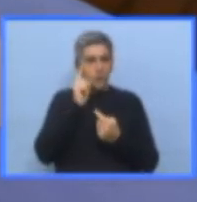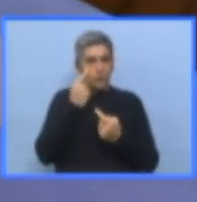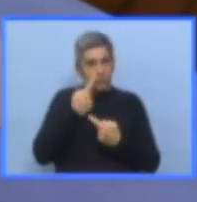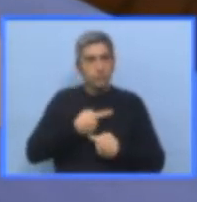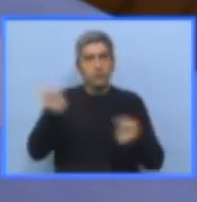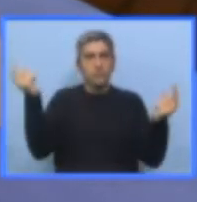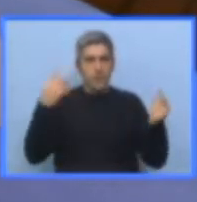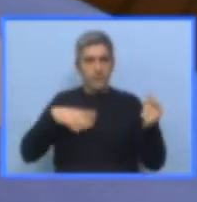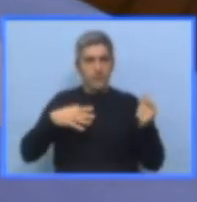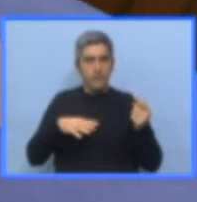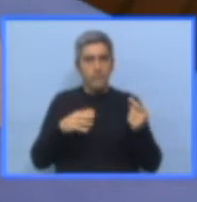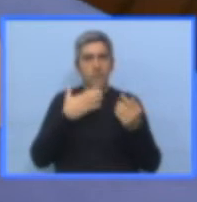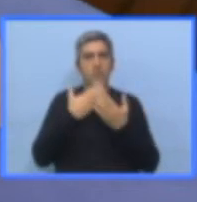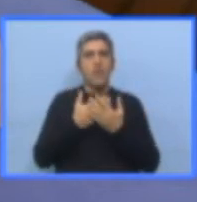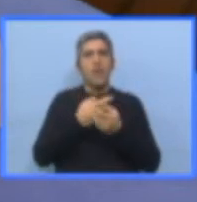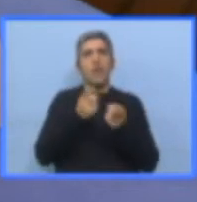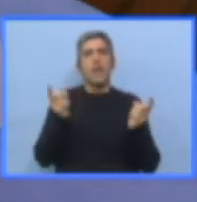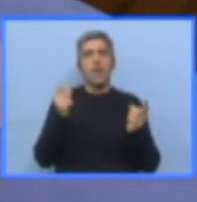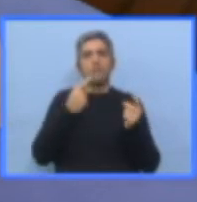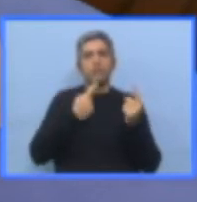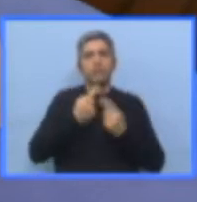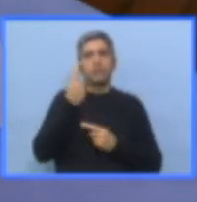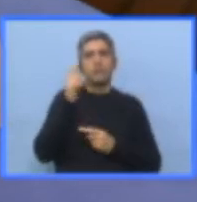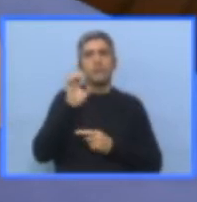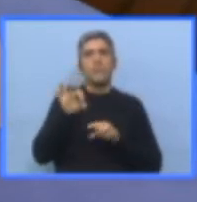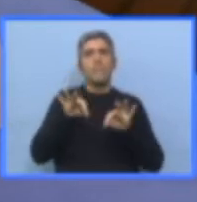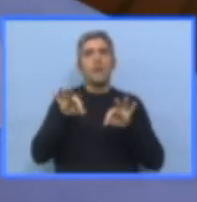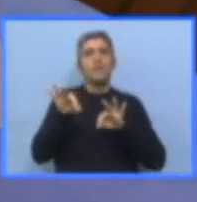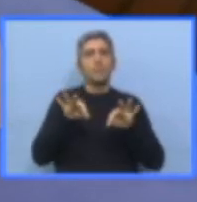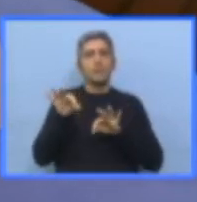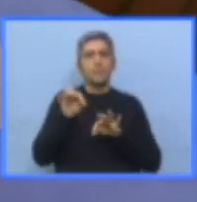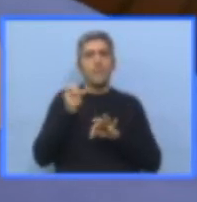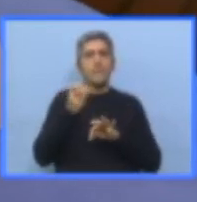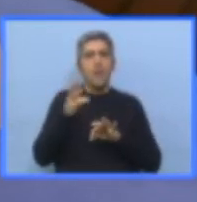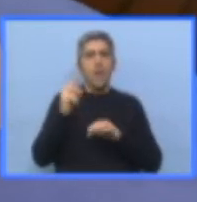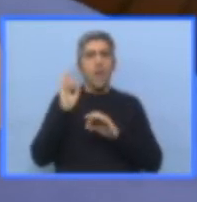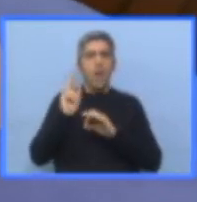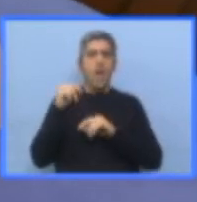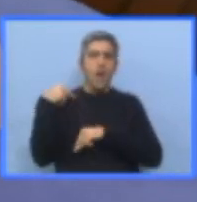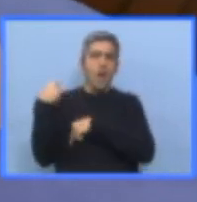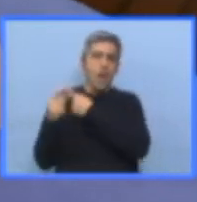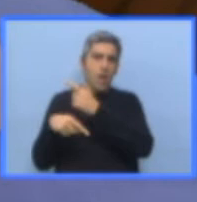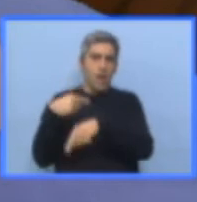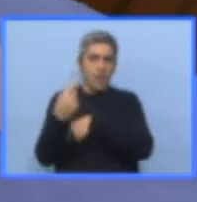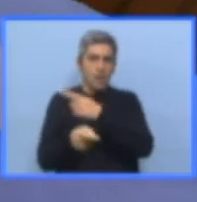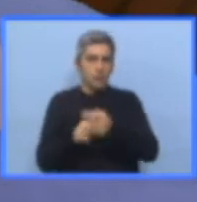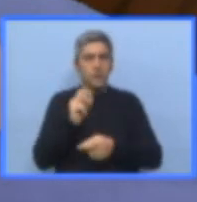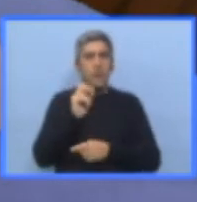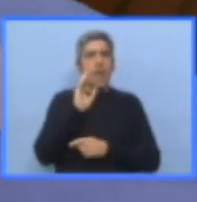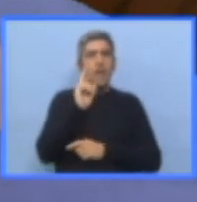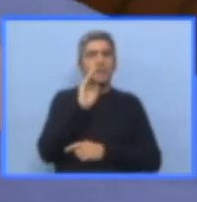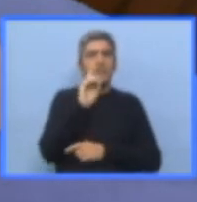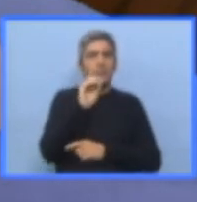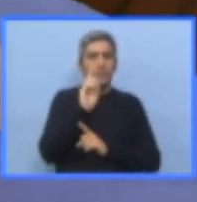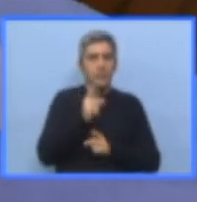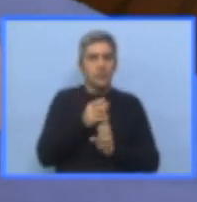conhecer, porque dá-los a conhecer é denunciar uma manipulação de vários anos. Isto acontece já nos anos 60 e